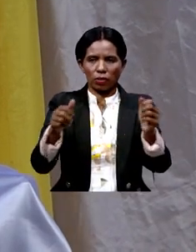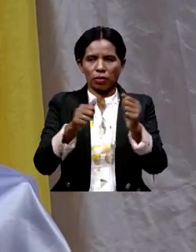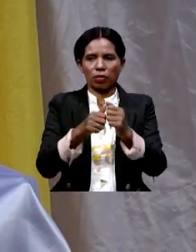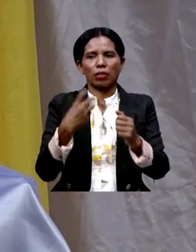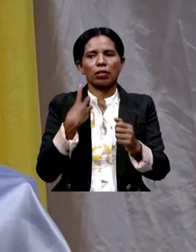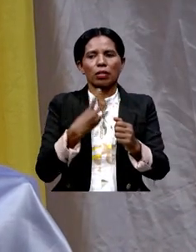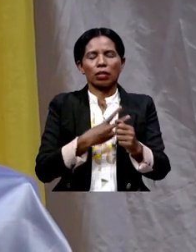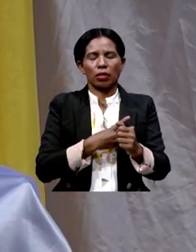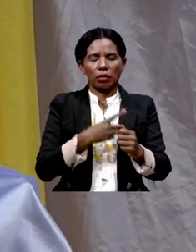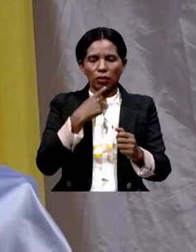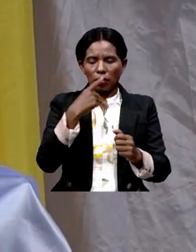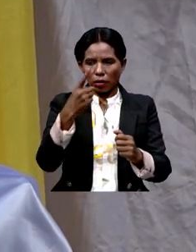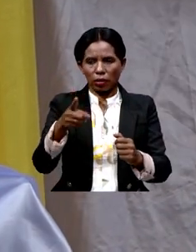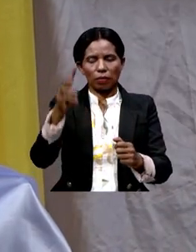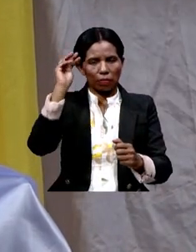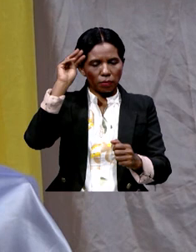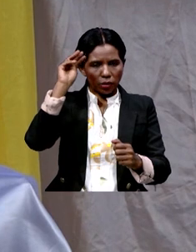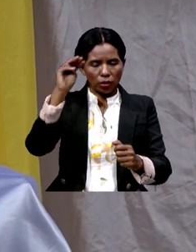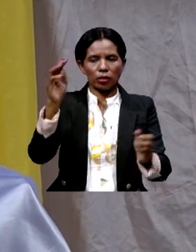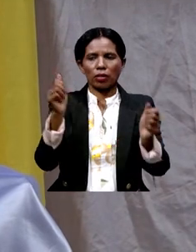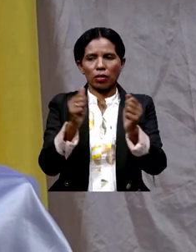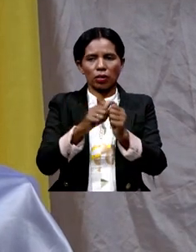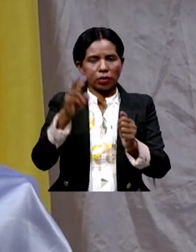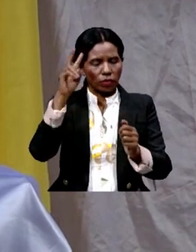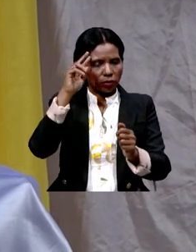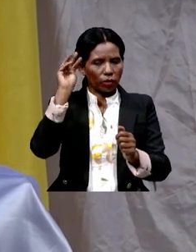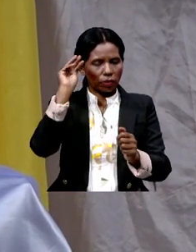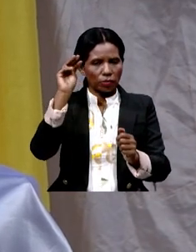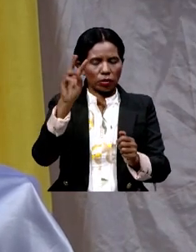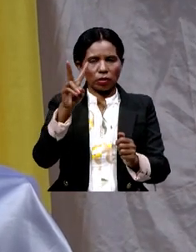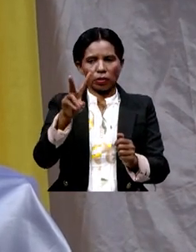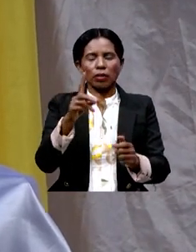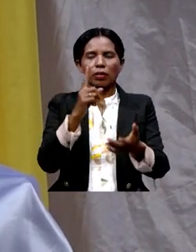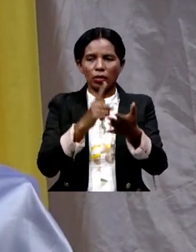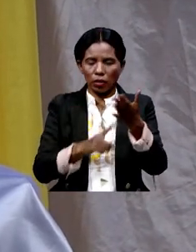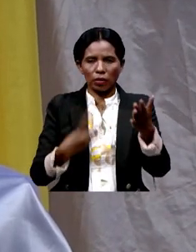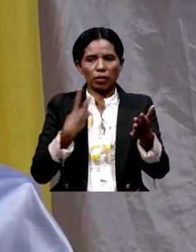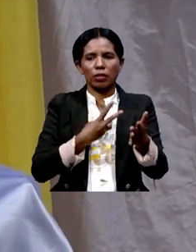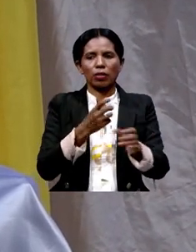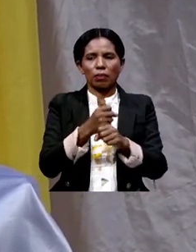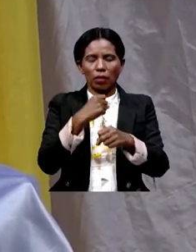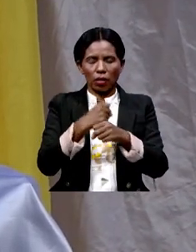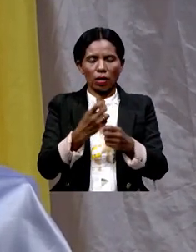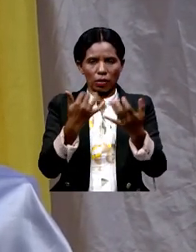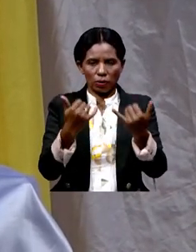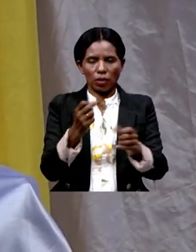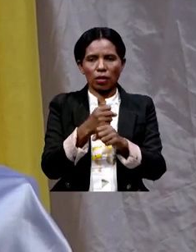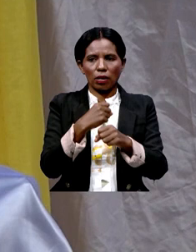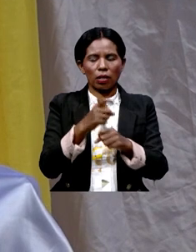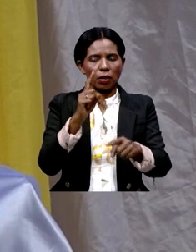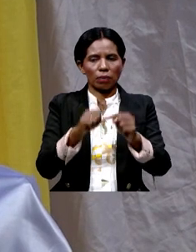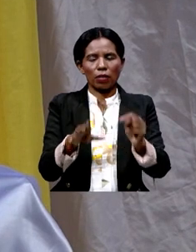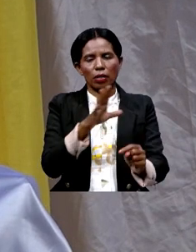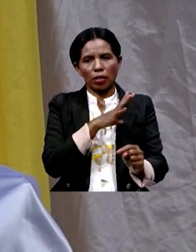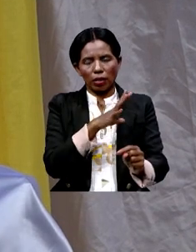União orienta para a ministra ou vice na em Roma né? Saída mas que também ralo, ralo que era na bola também bem to a